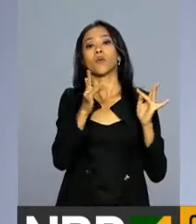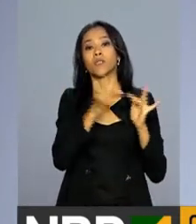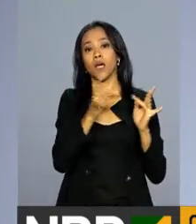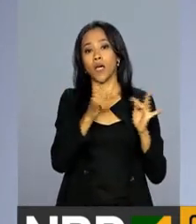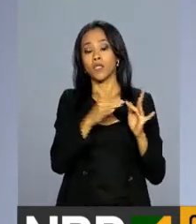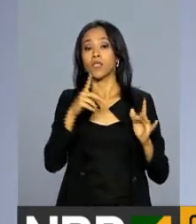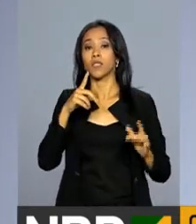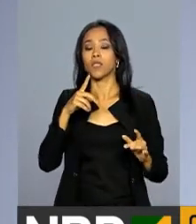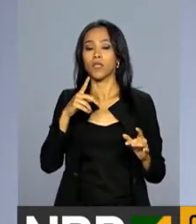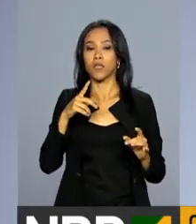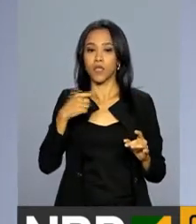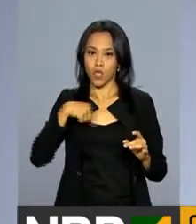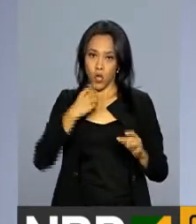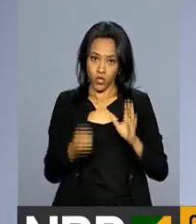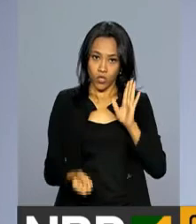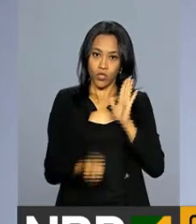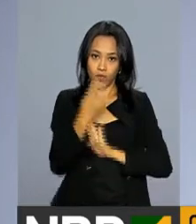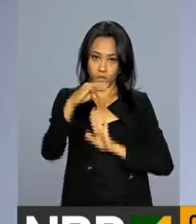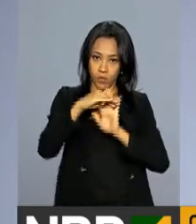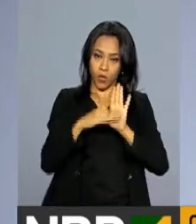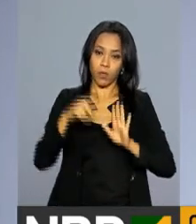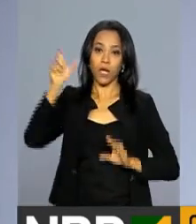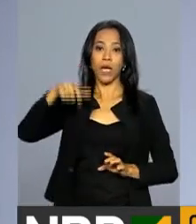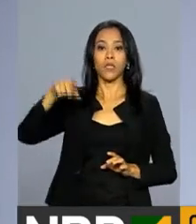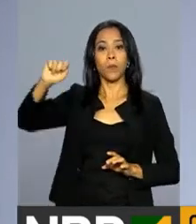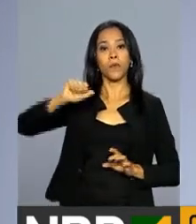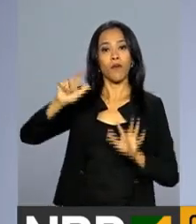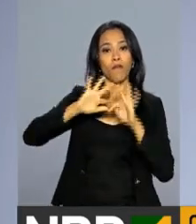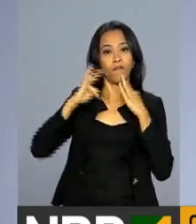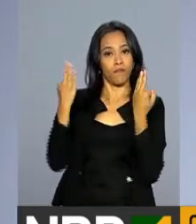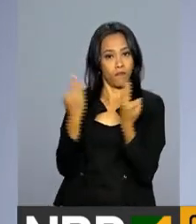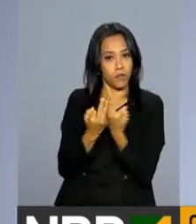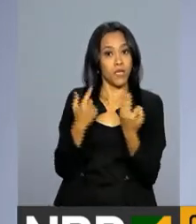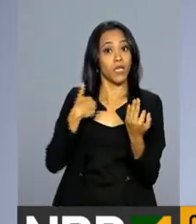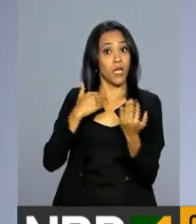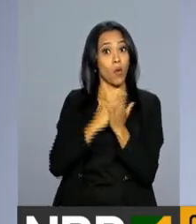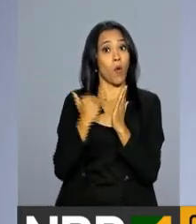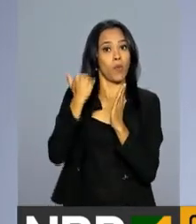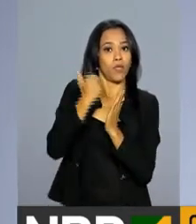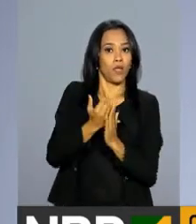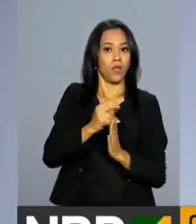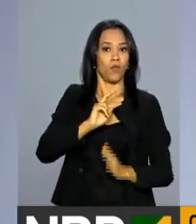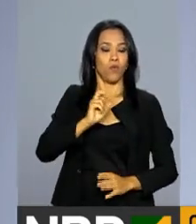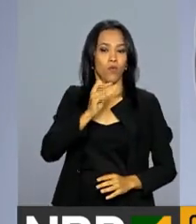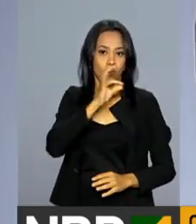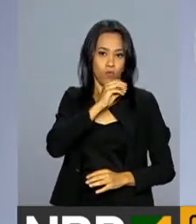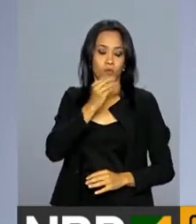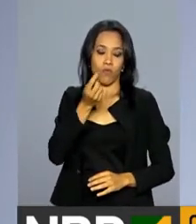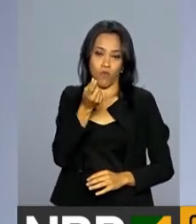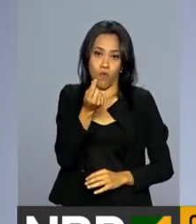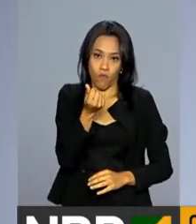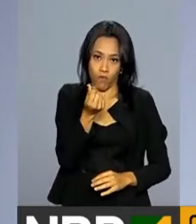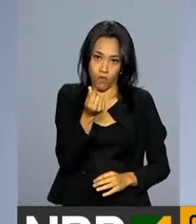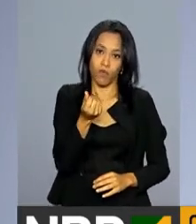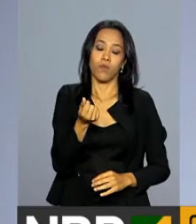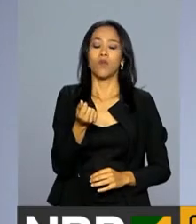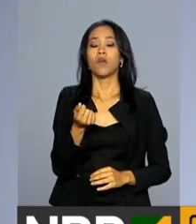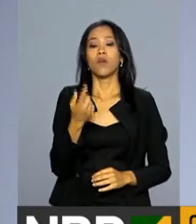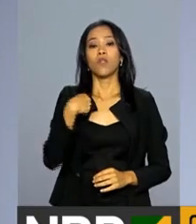chamado bolsa família cujos valores e eu acabei de aumentar nesses últimos tempos a nós lançamos um